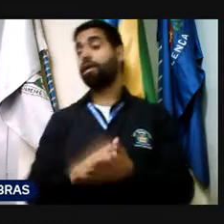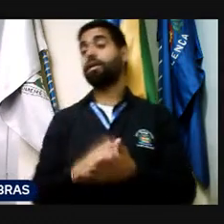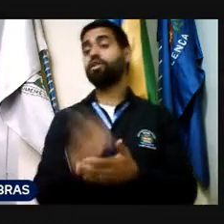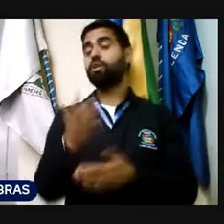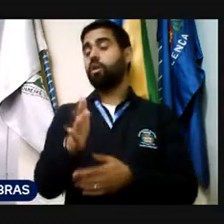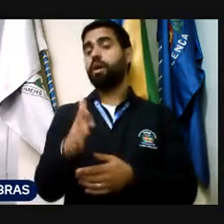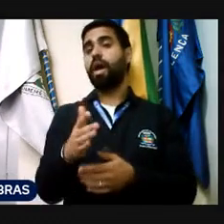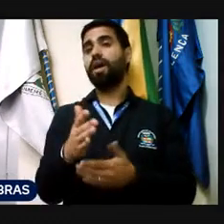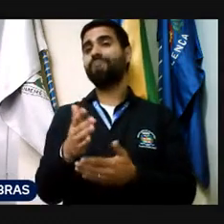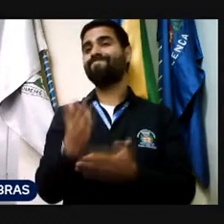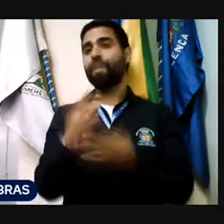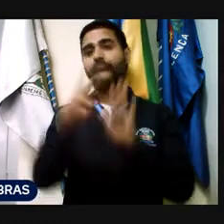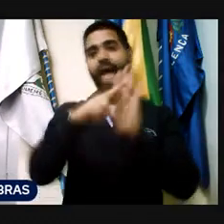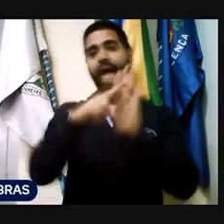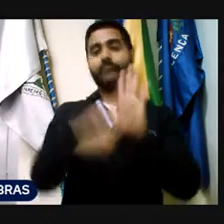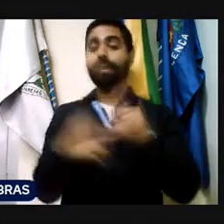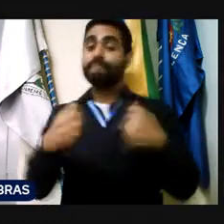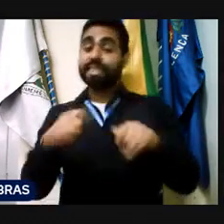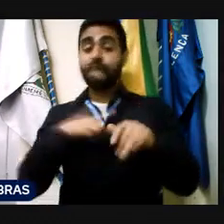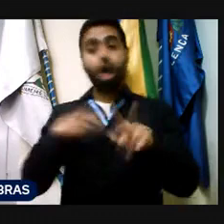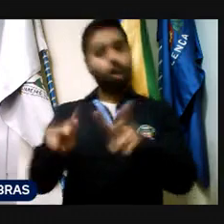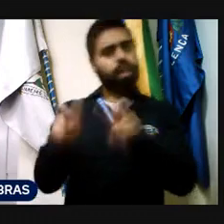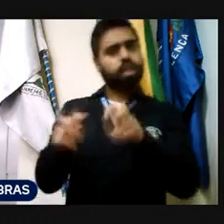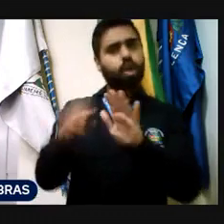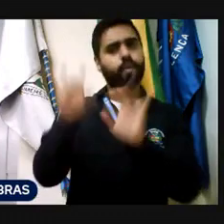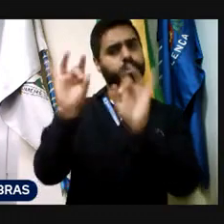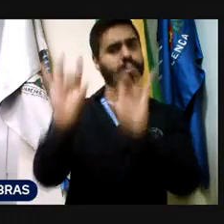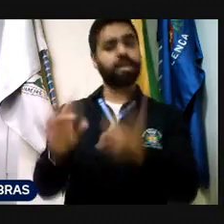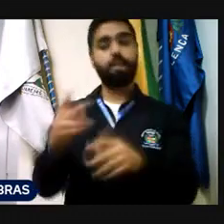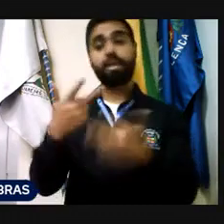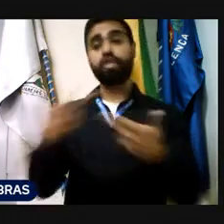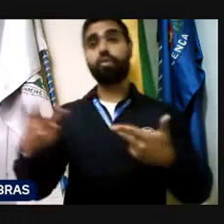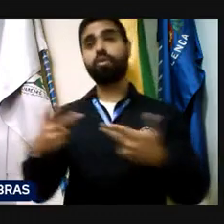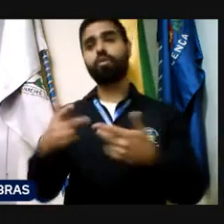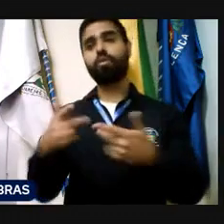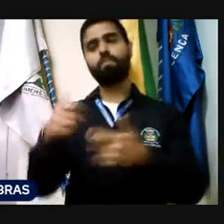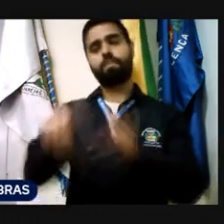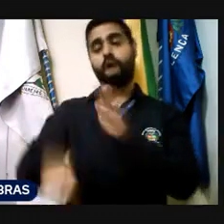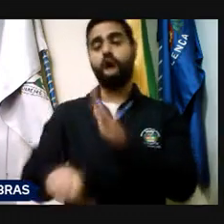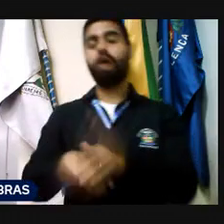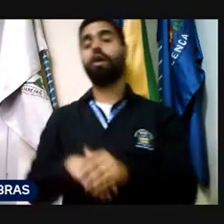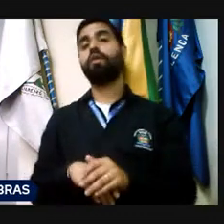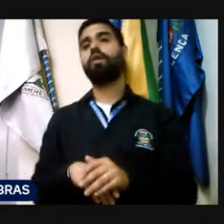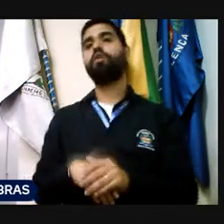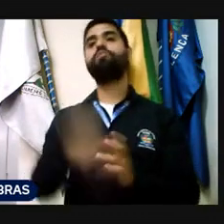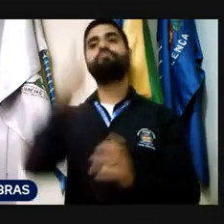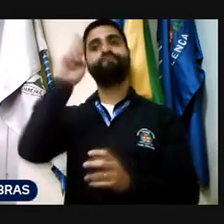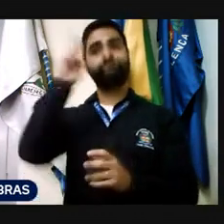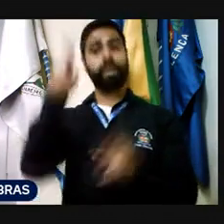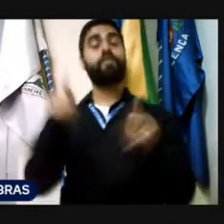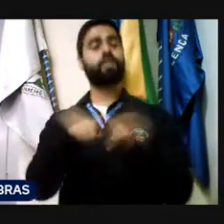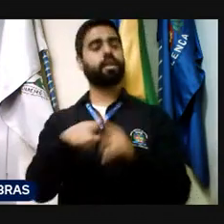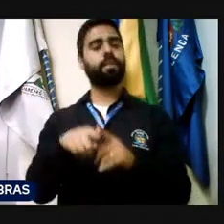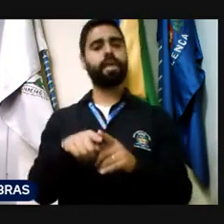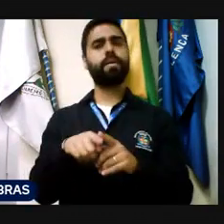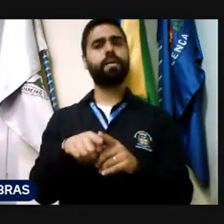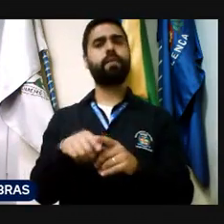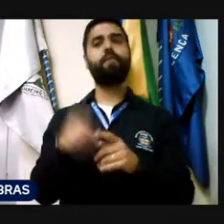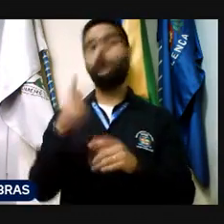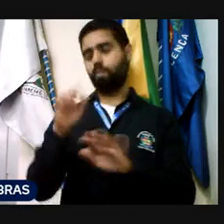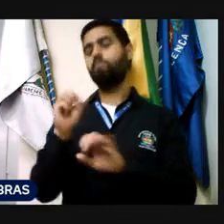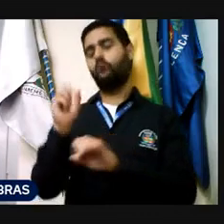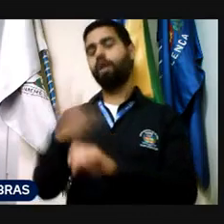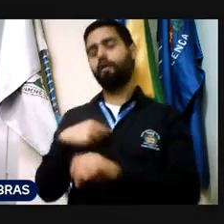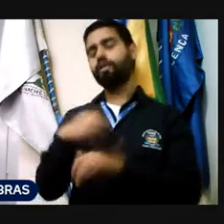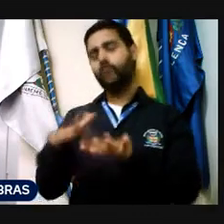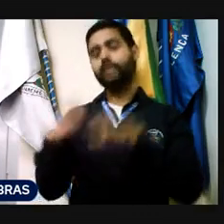regras, mas preciso ter um olhar especial para que as coisas não piorem. Então, o comandante ficou de estar atento a essa